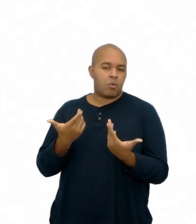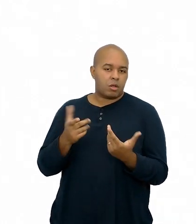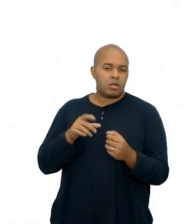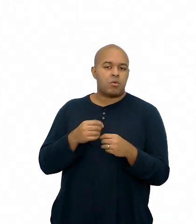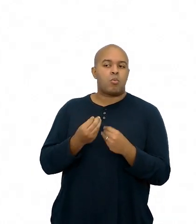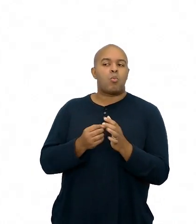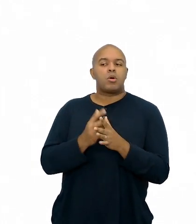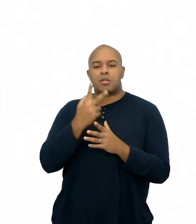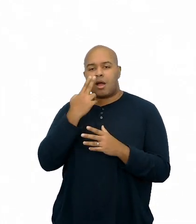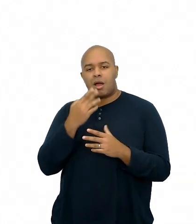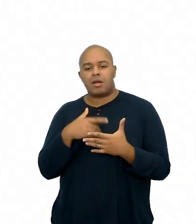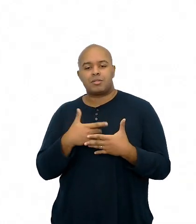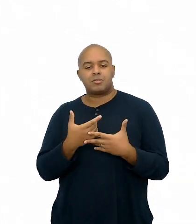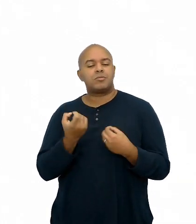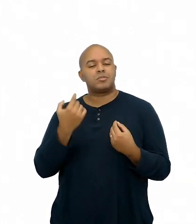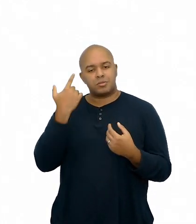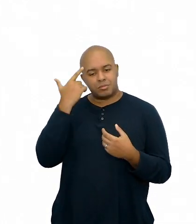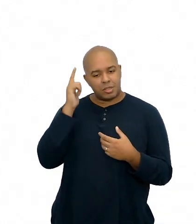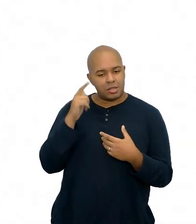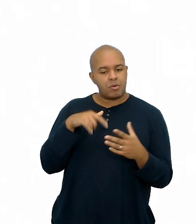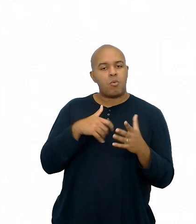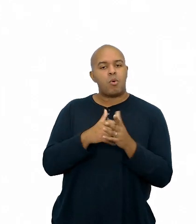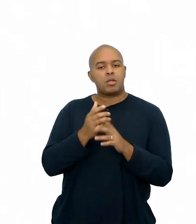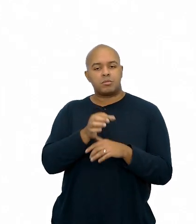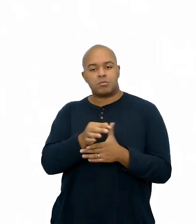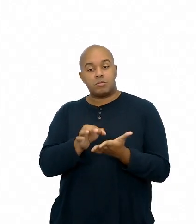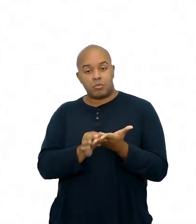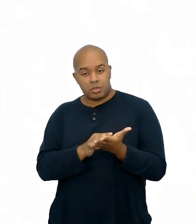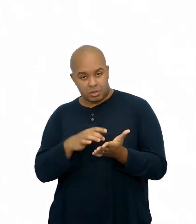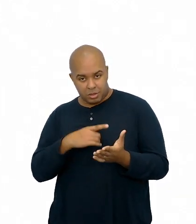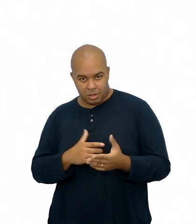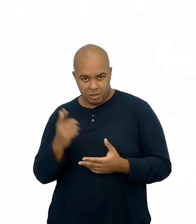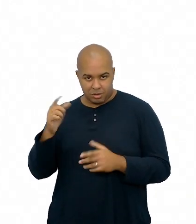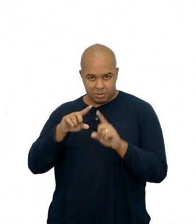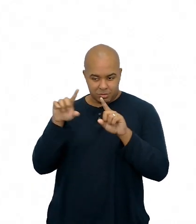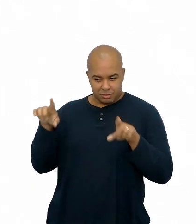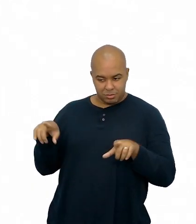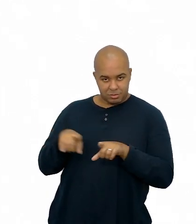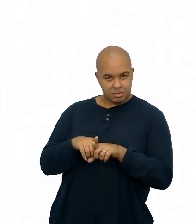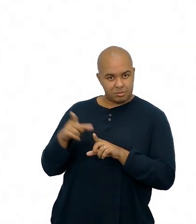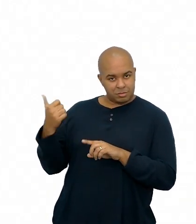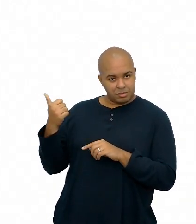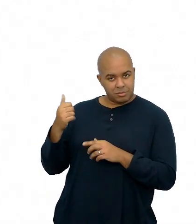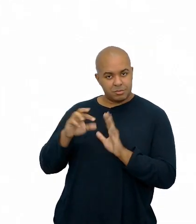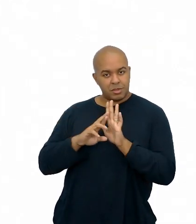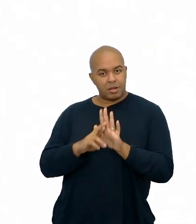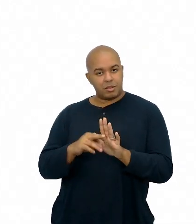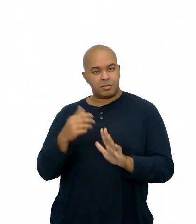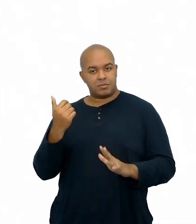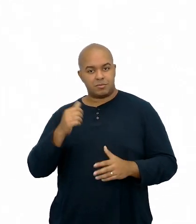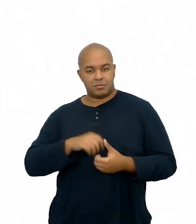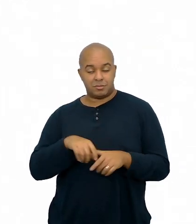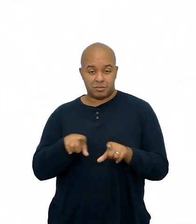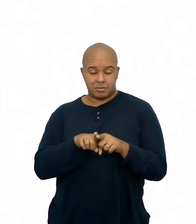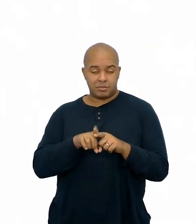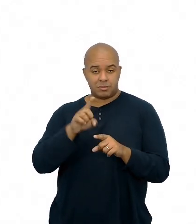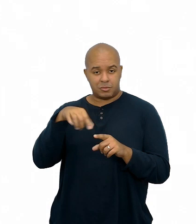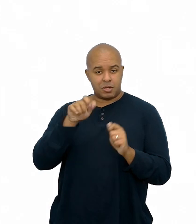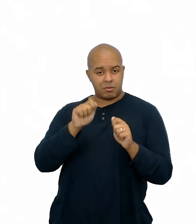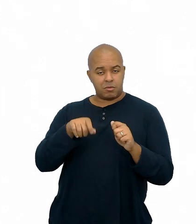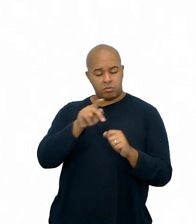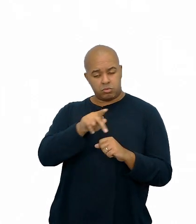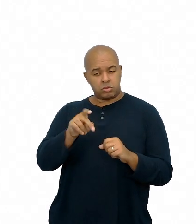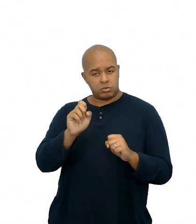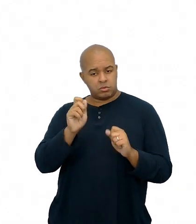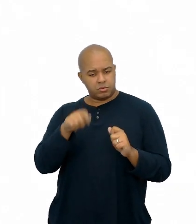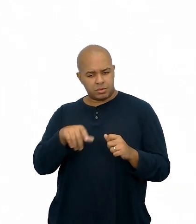eles acham, quanto eles imaginam, quantas moedas possuem aqui dentro desse quadro, dessa representação, e que você, professor,